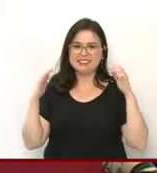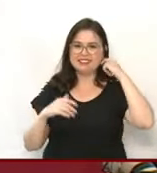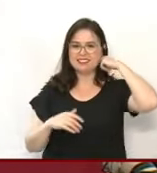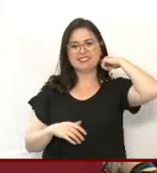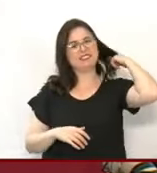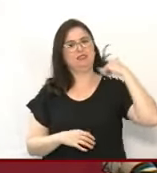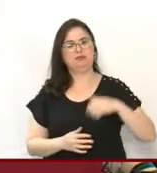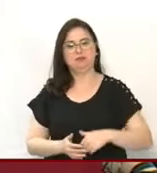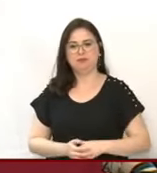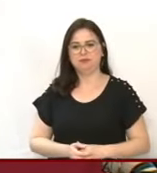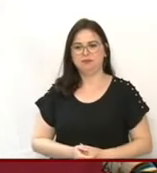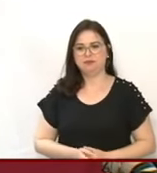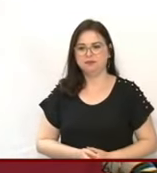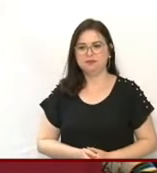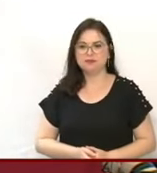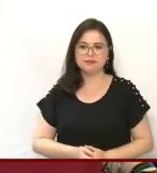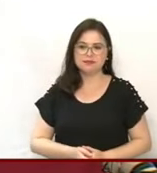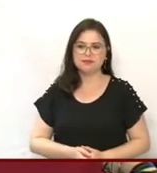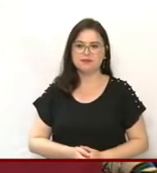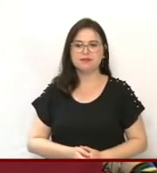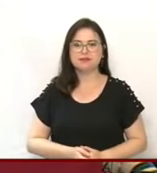Enfim,